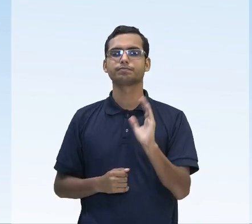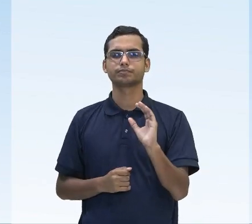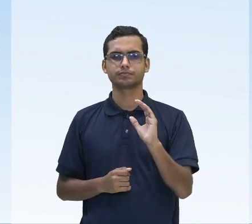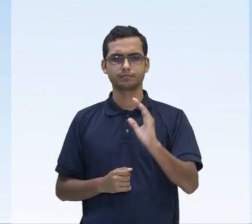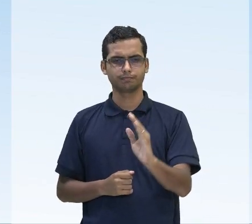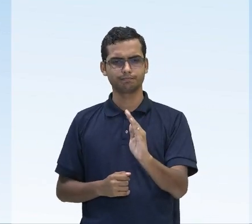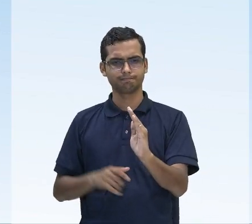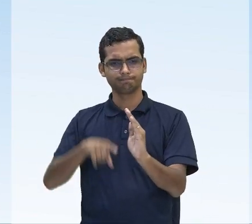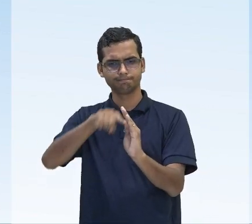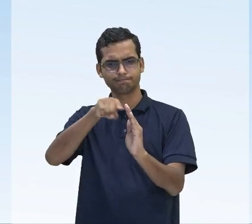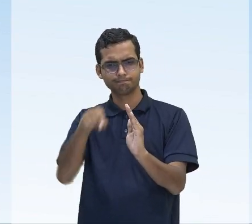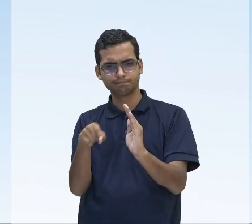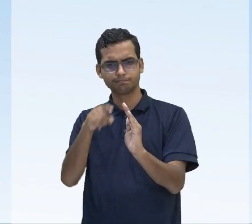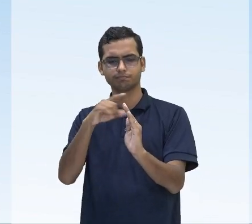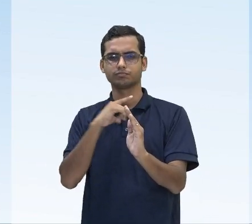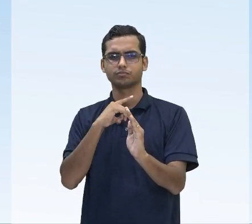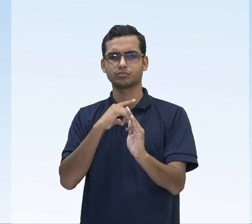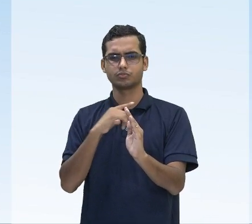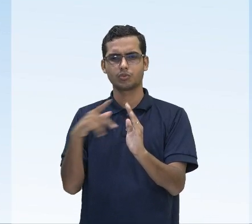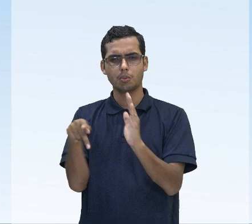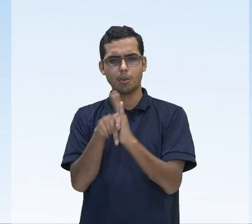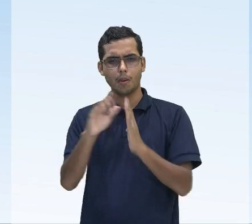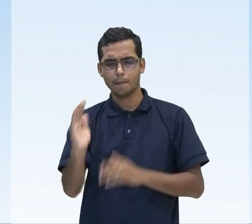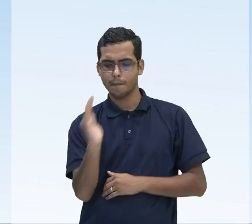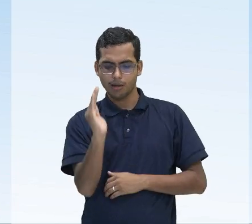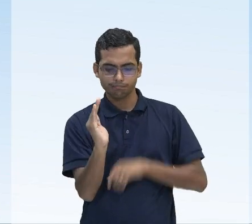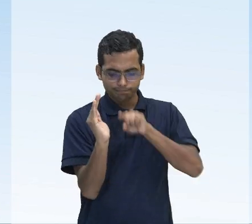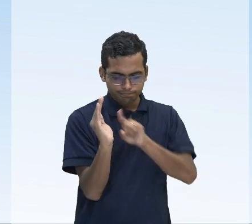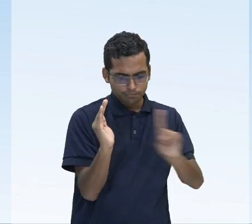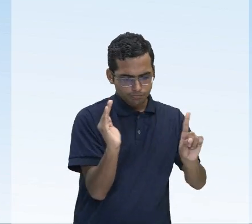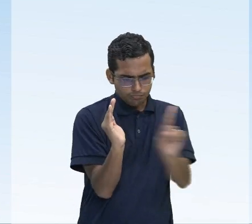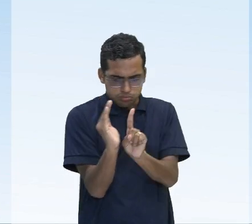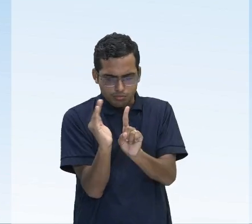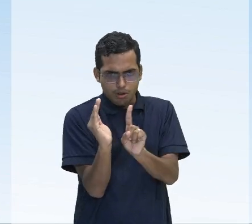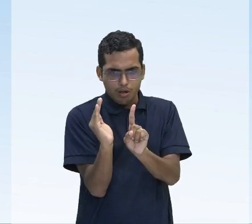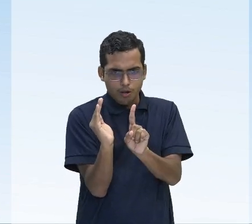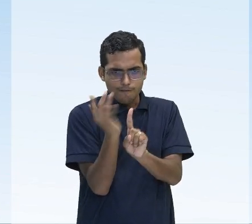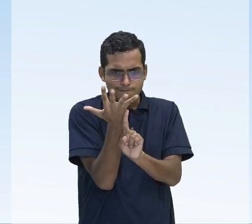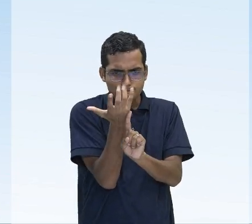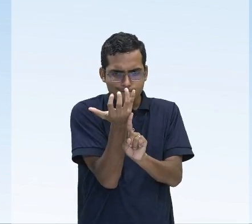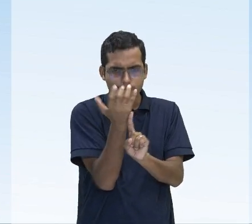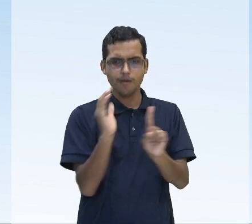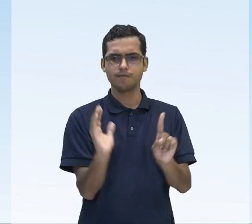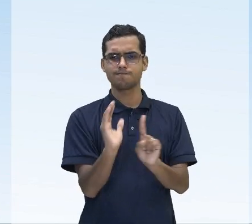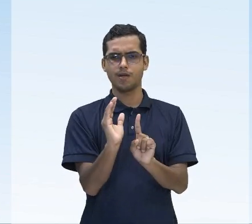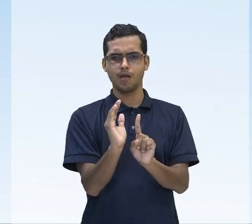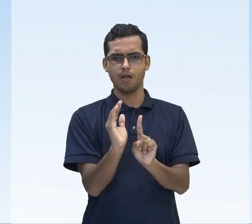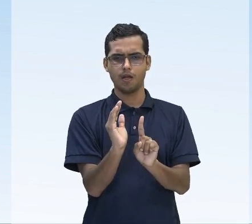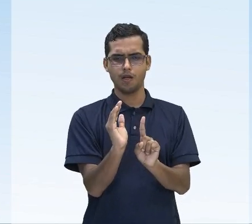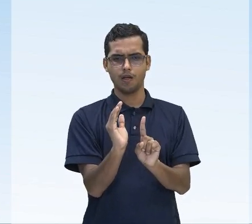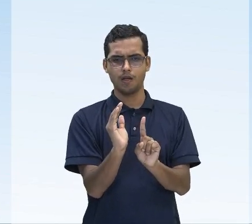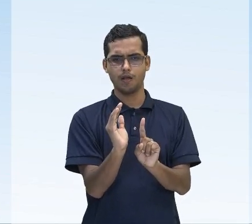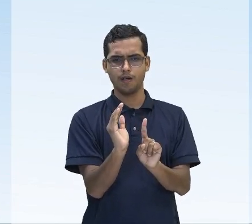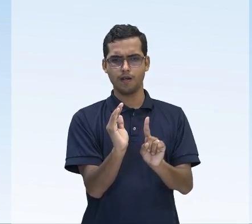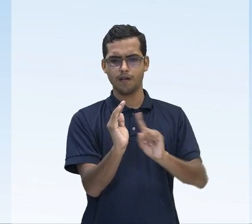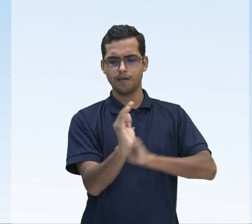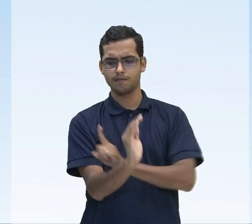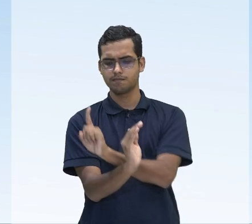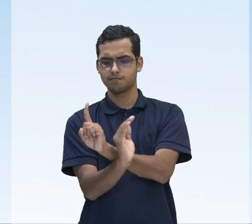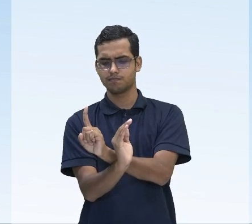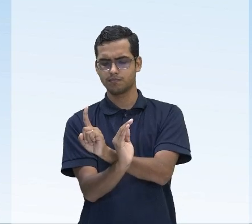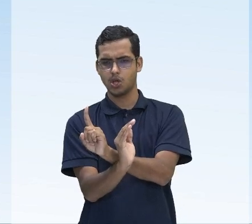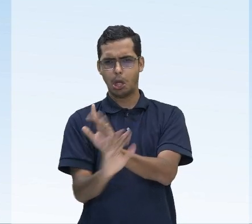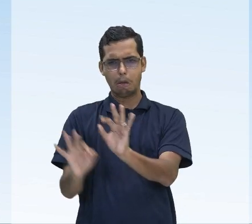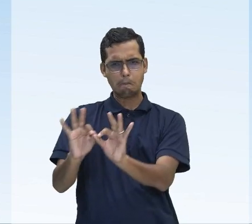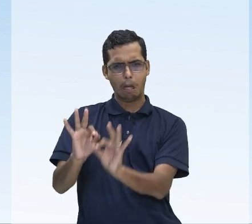espelho, entre o foco e o vértice. Veja que agora o raio que passa pelo centro de curvatura, o raio